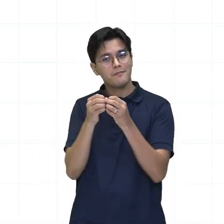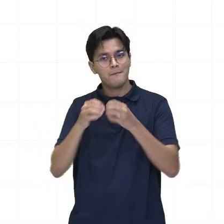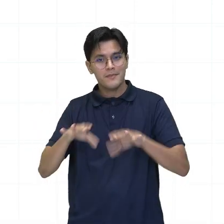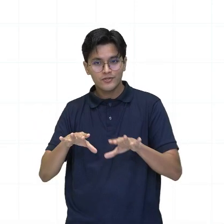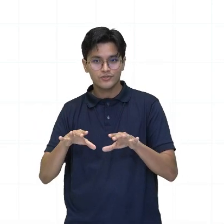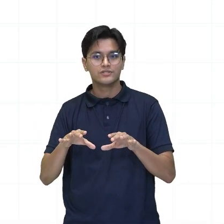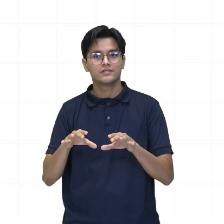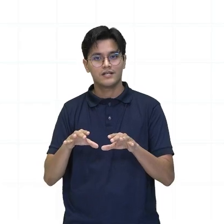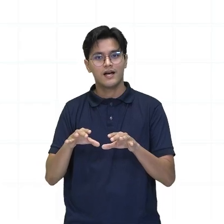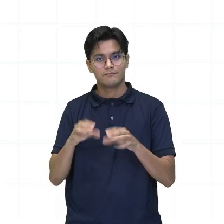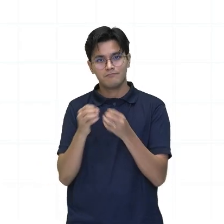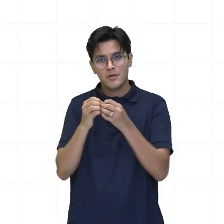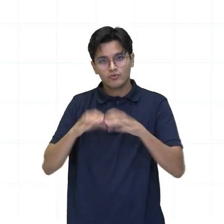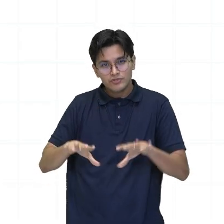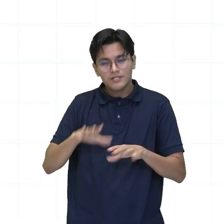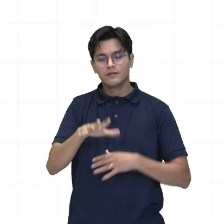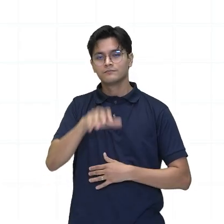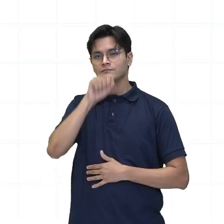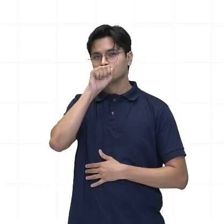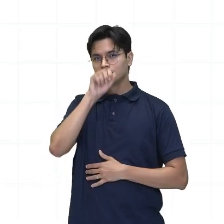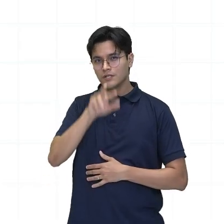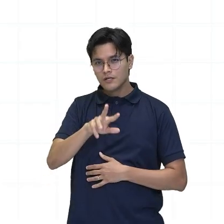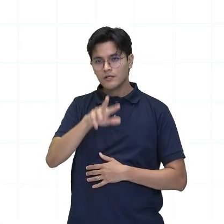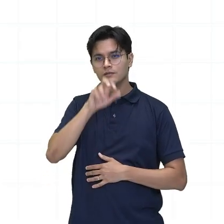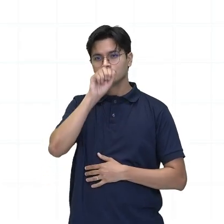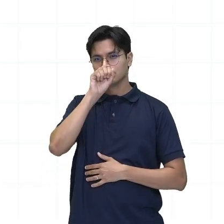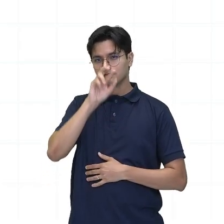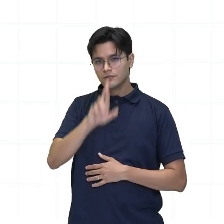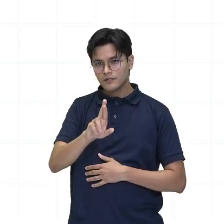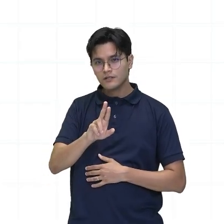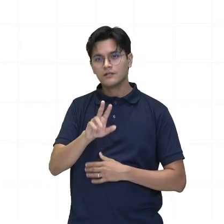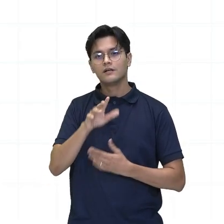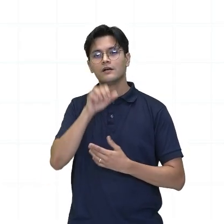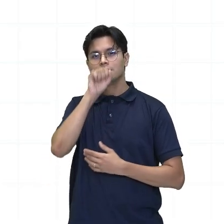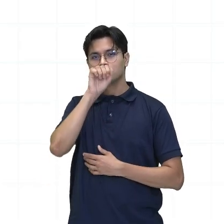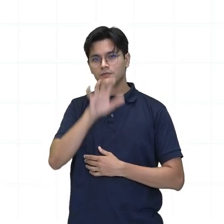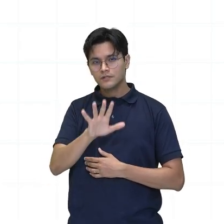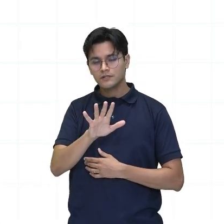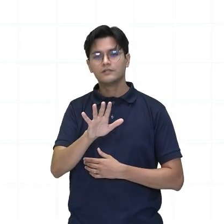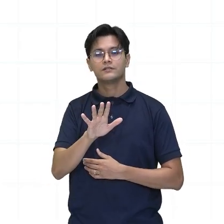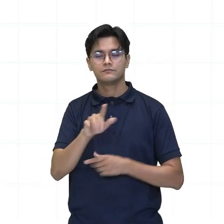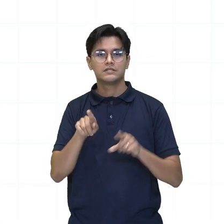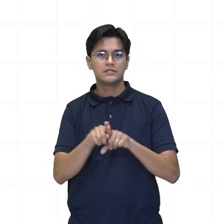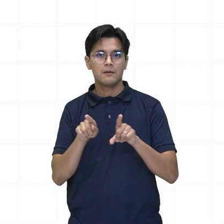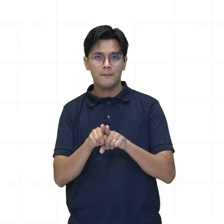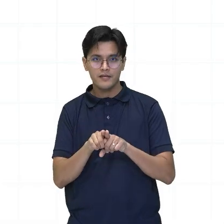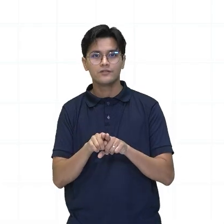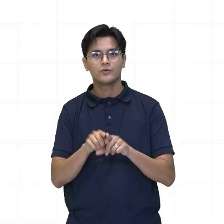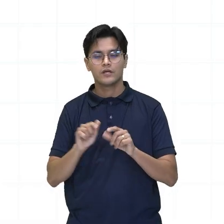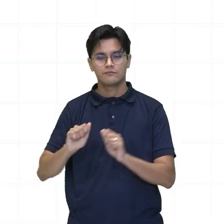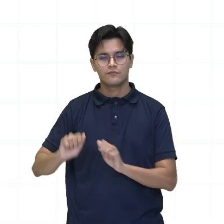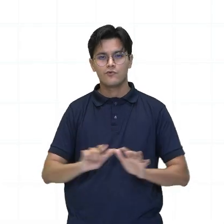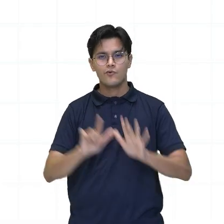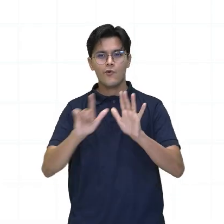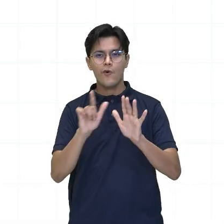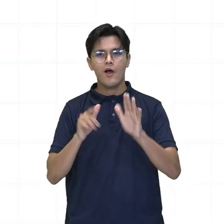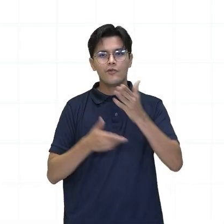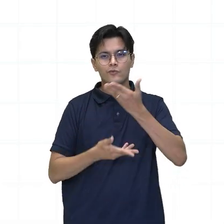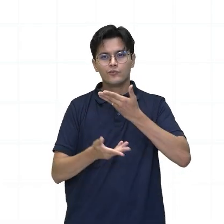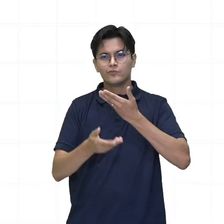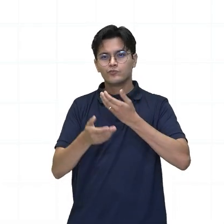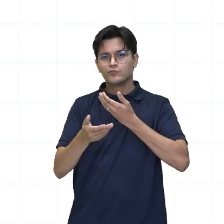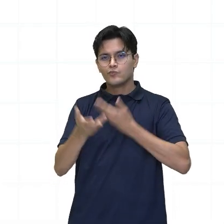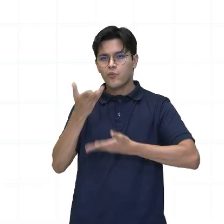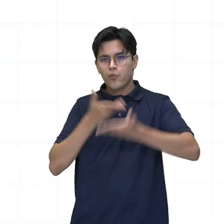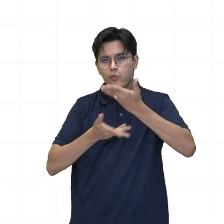processo de respiração e para as trocas gasosas que são realizadas nessa parte aí